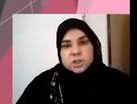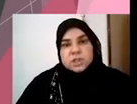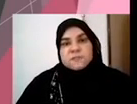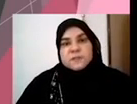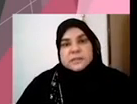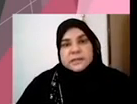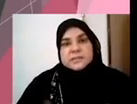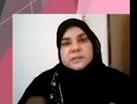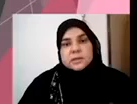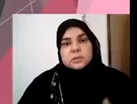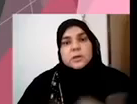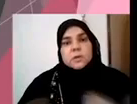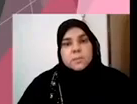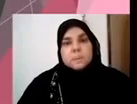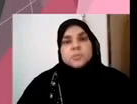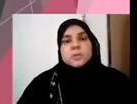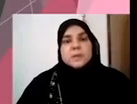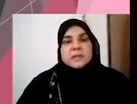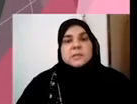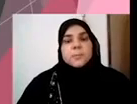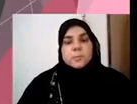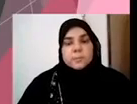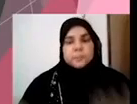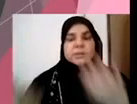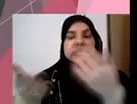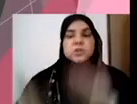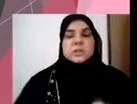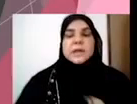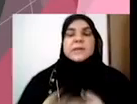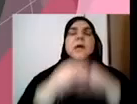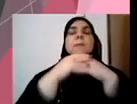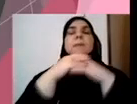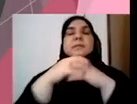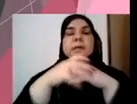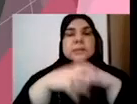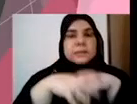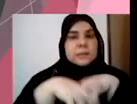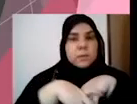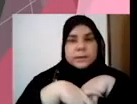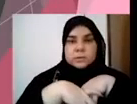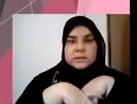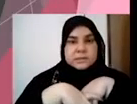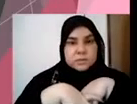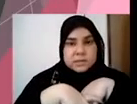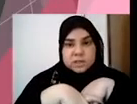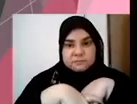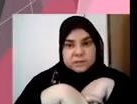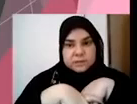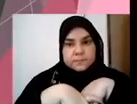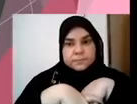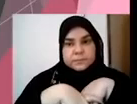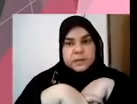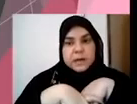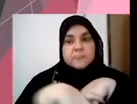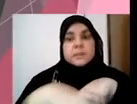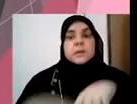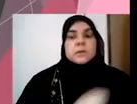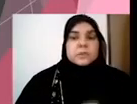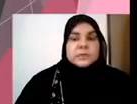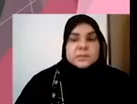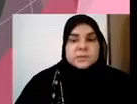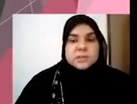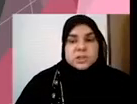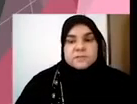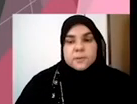notação científica. Ele está escrito aí como uma multiplicação por uma potência de 10, mas ainda não é notação científica, tá?